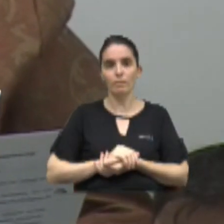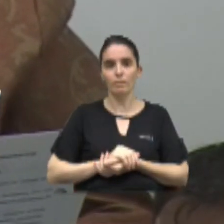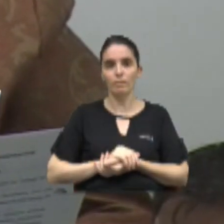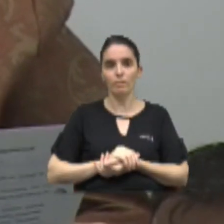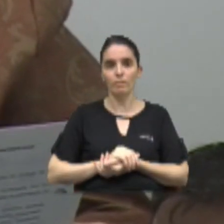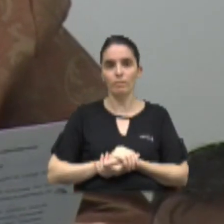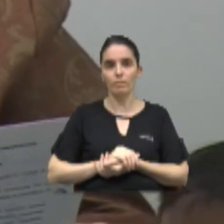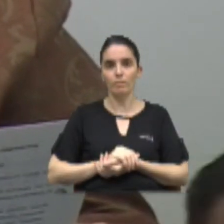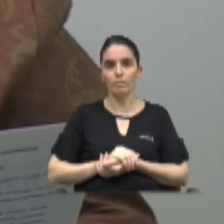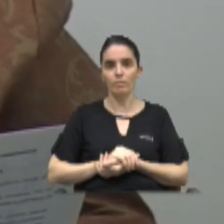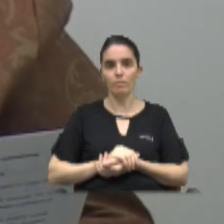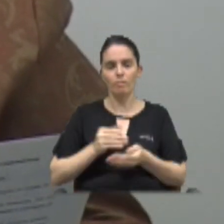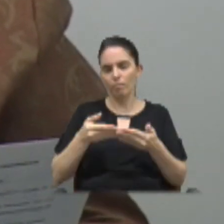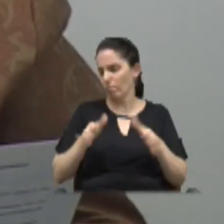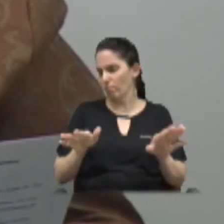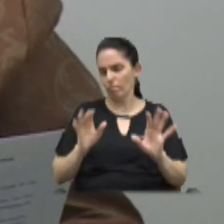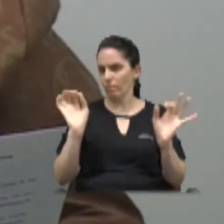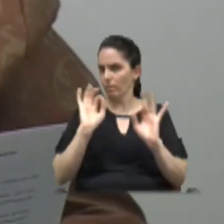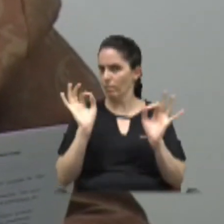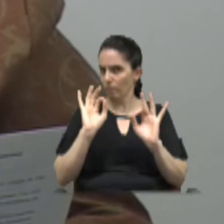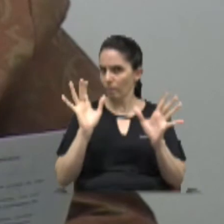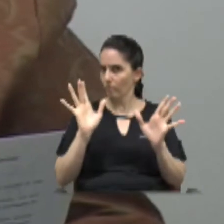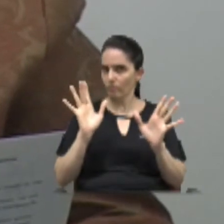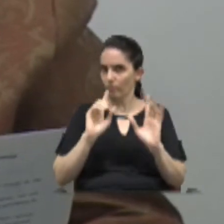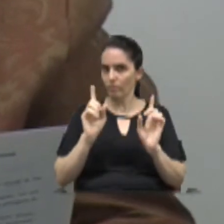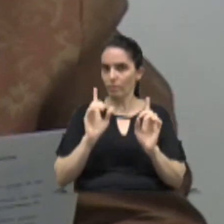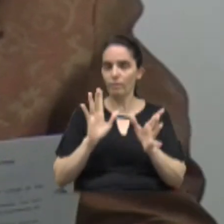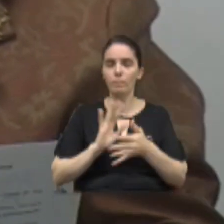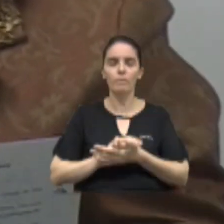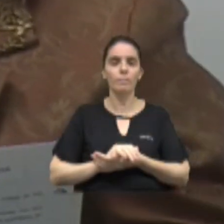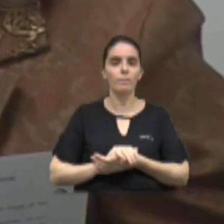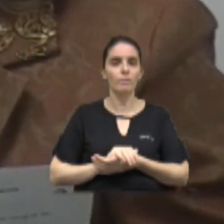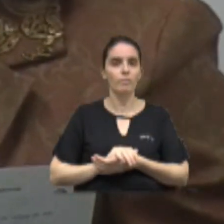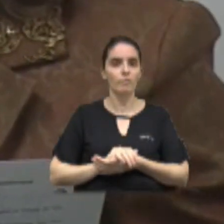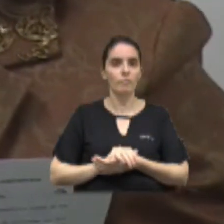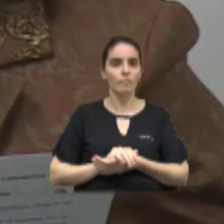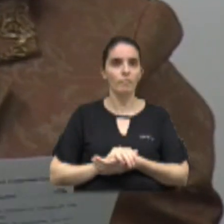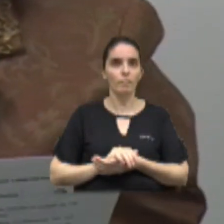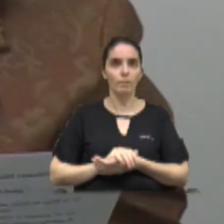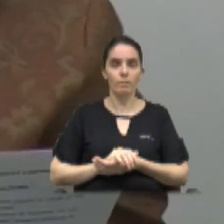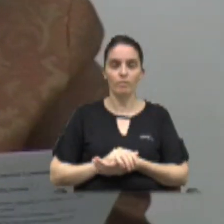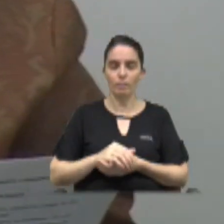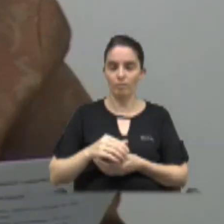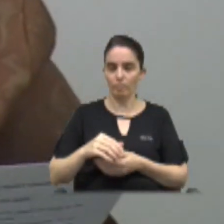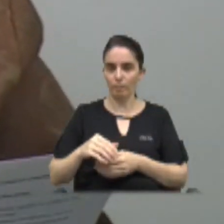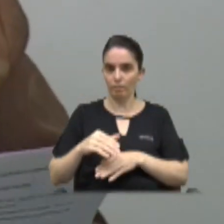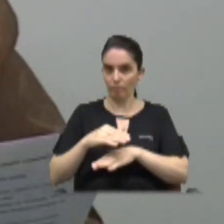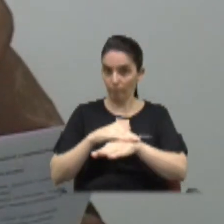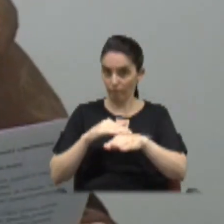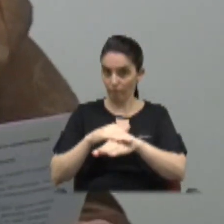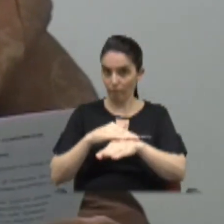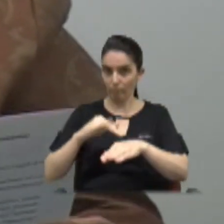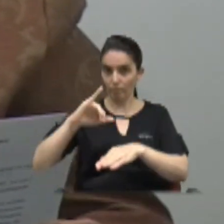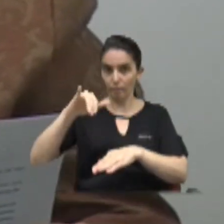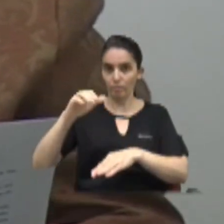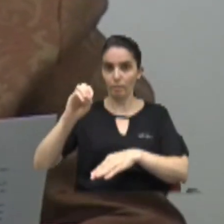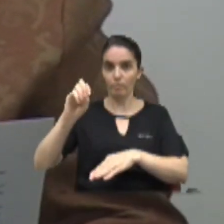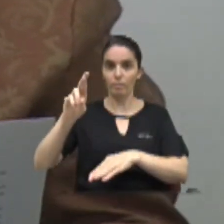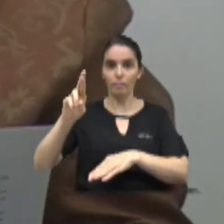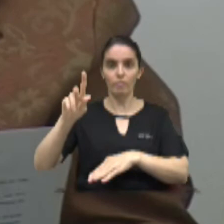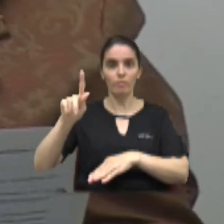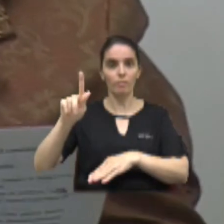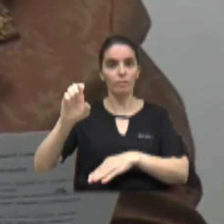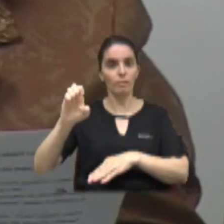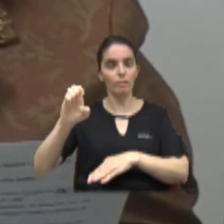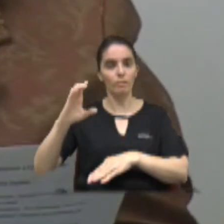tudo perdido. Eu conversei, inclusive, com o próprio Jorge Caruso, nessa audiência pública, e